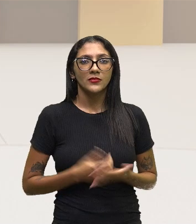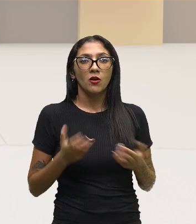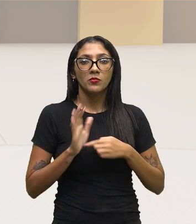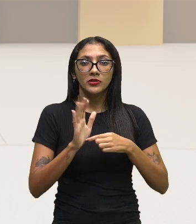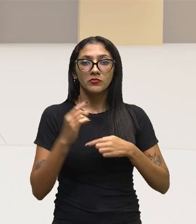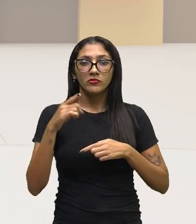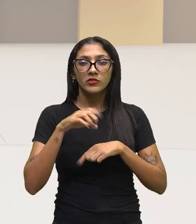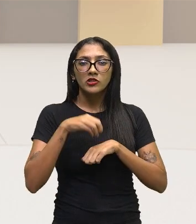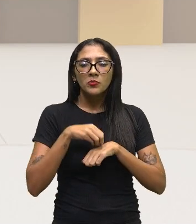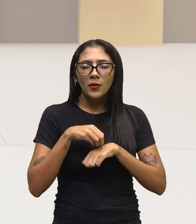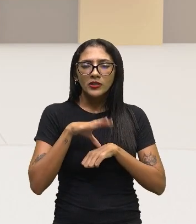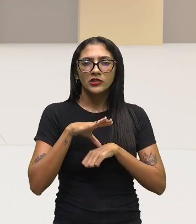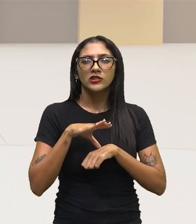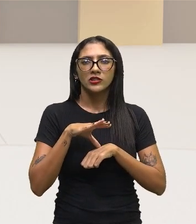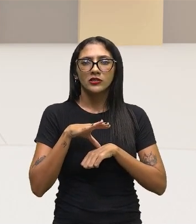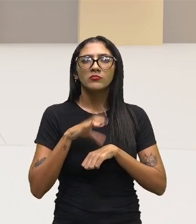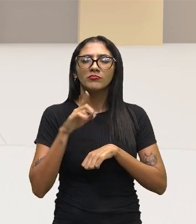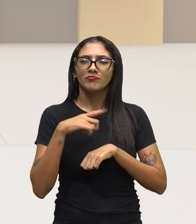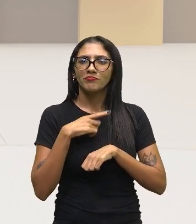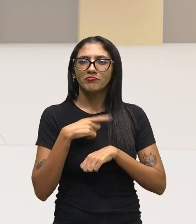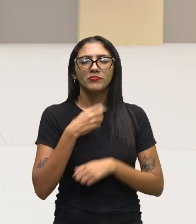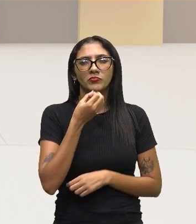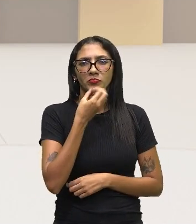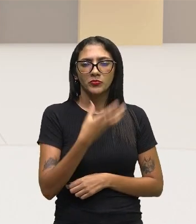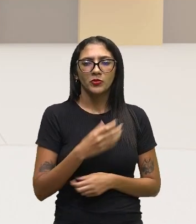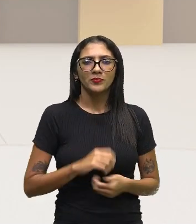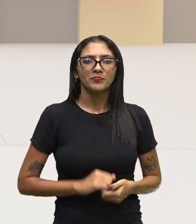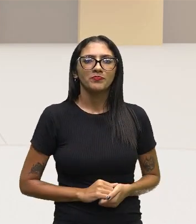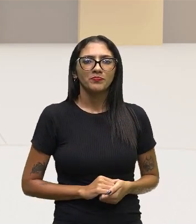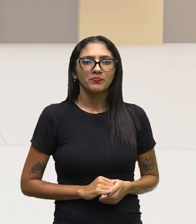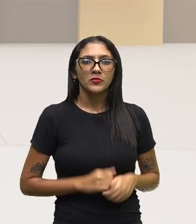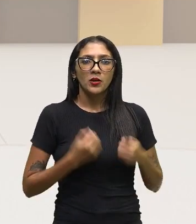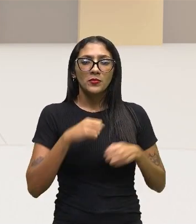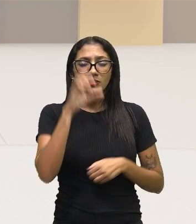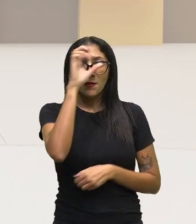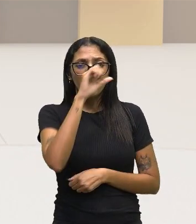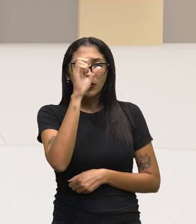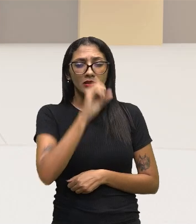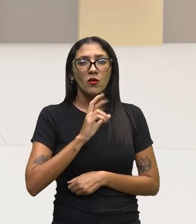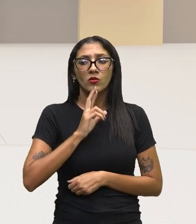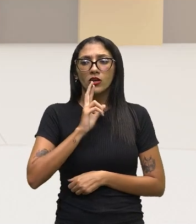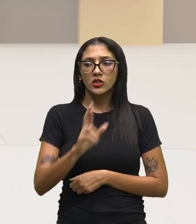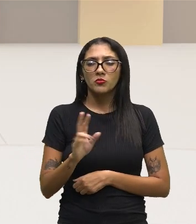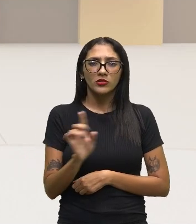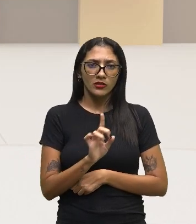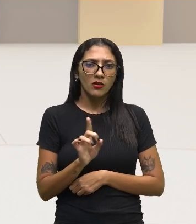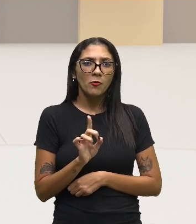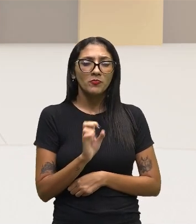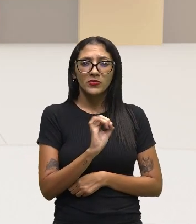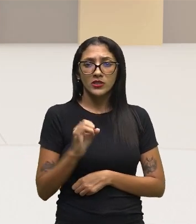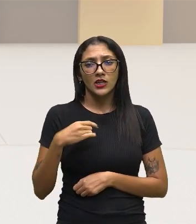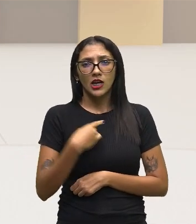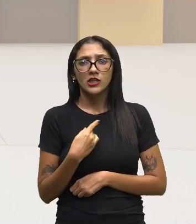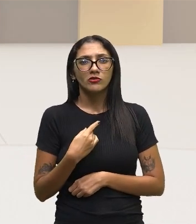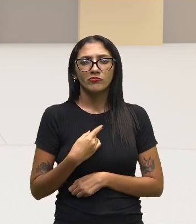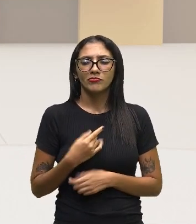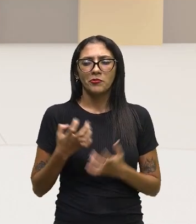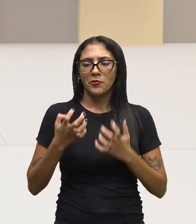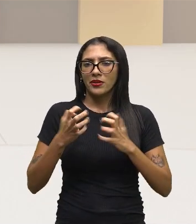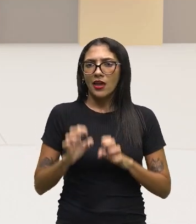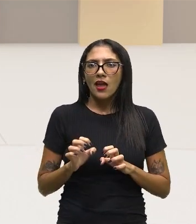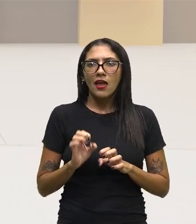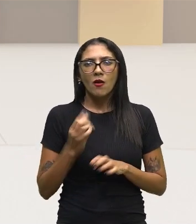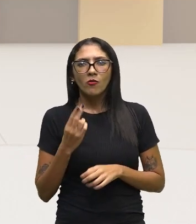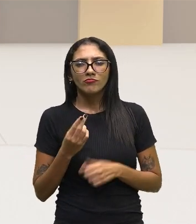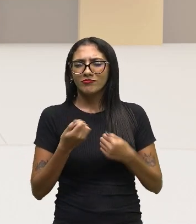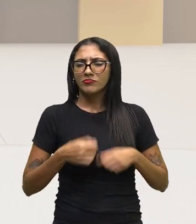que ela é libertadora. Aprenda a dizer não. Se você não precisa, se você não quer, ou se